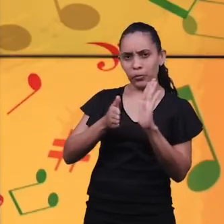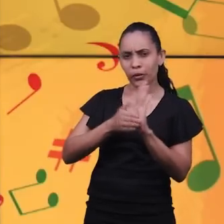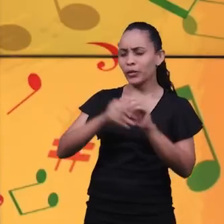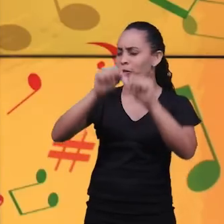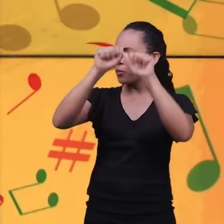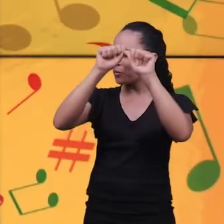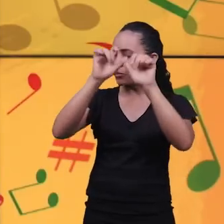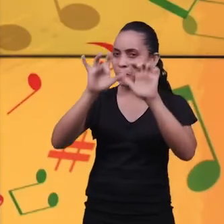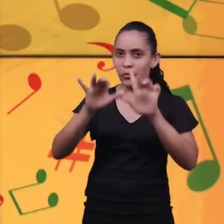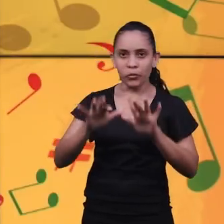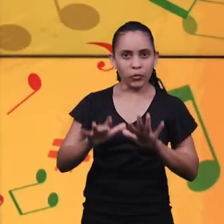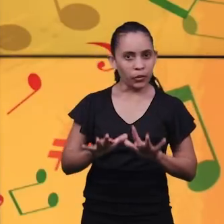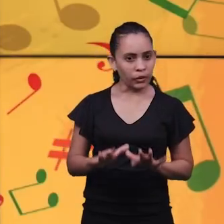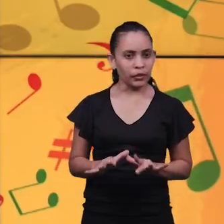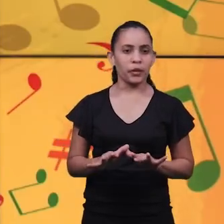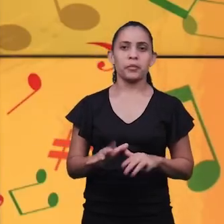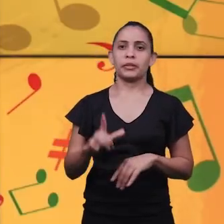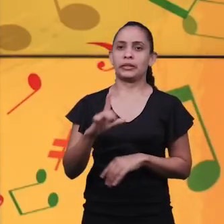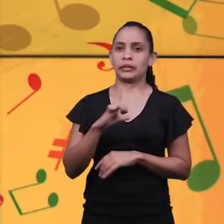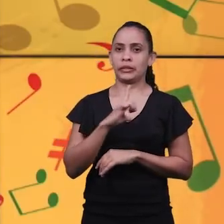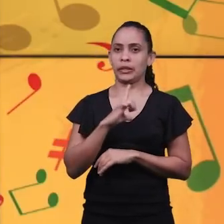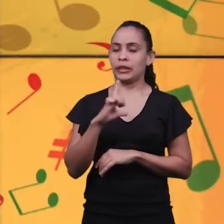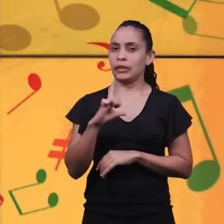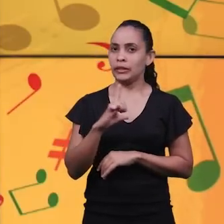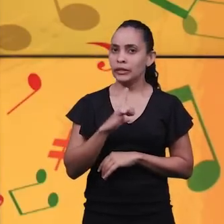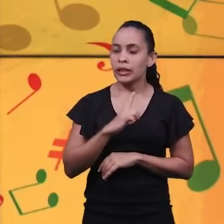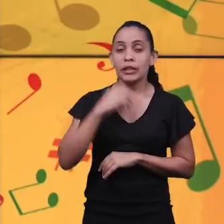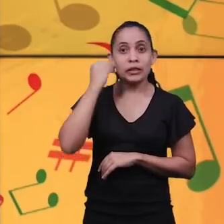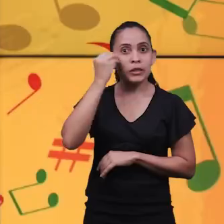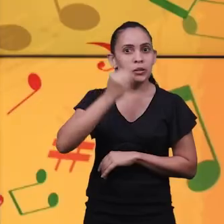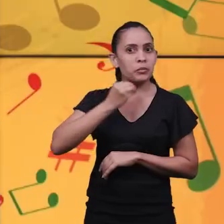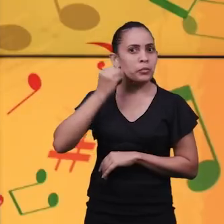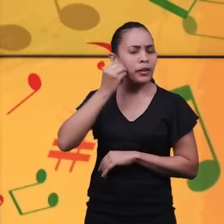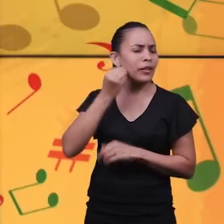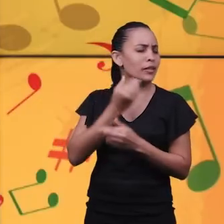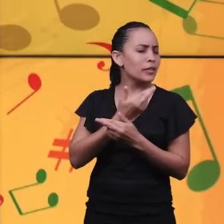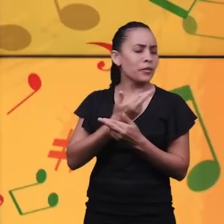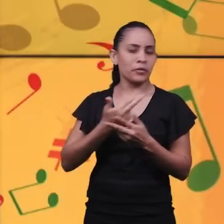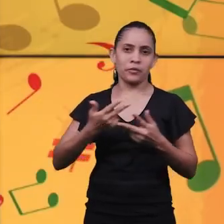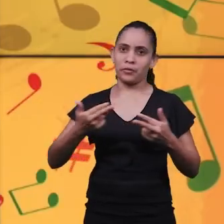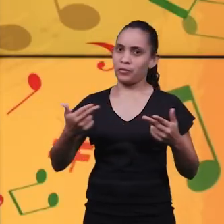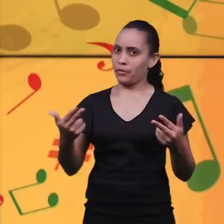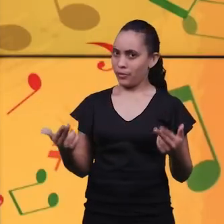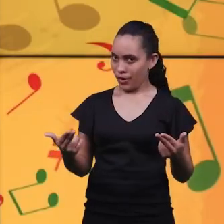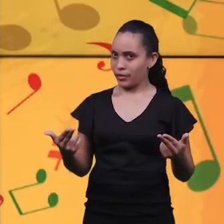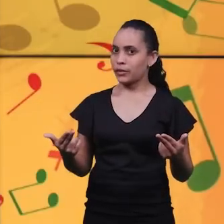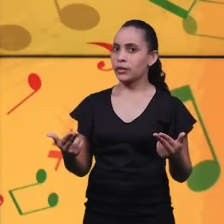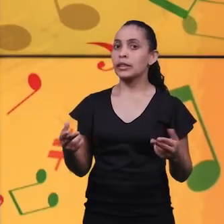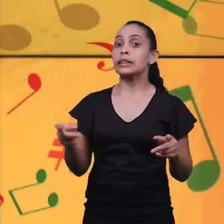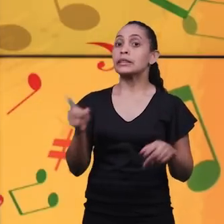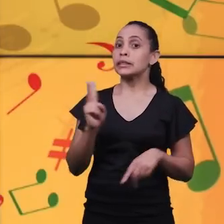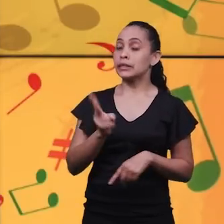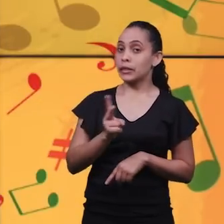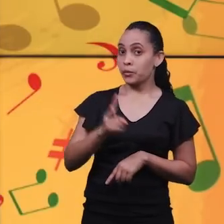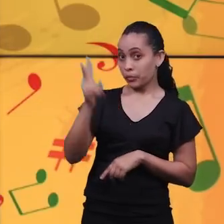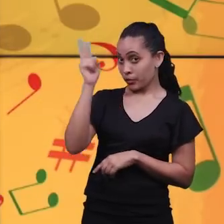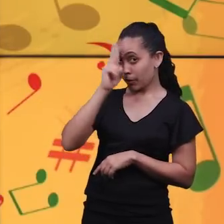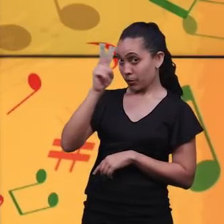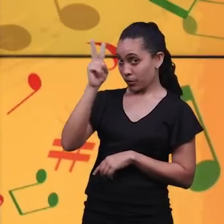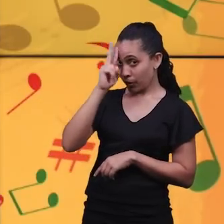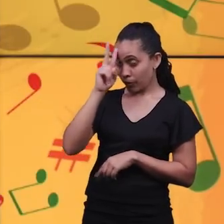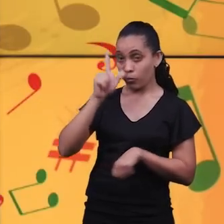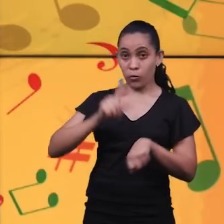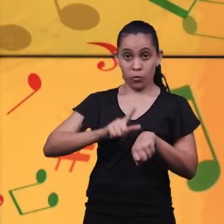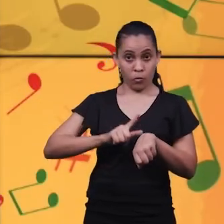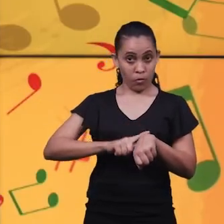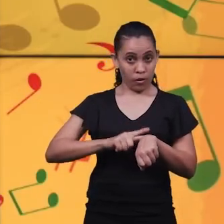projeto muito abençoado, que já tem gerado muitas experiências, porque todas as segundas-feiras,